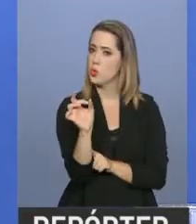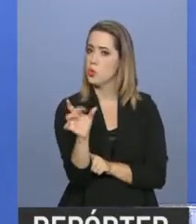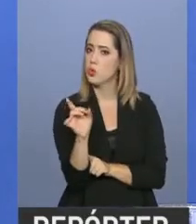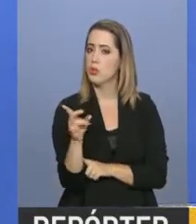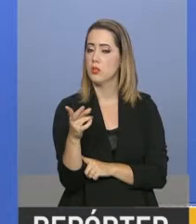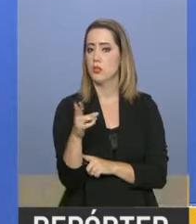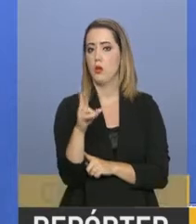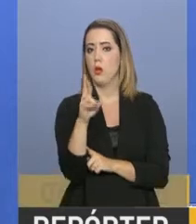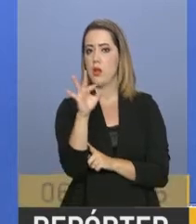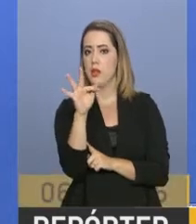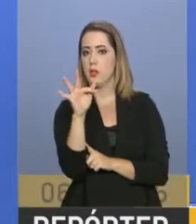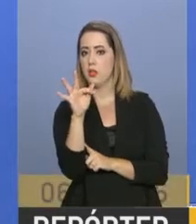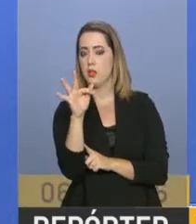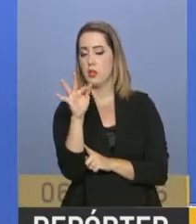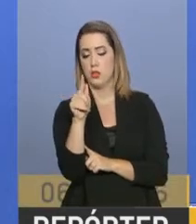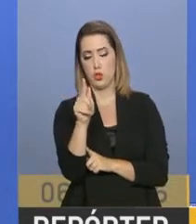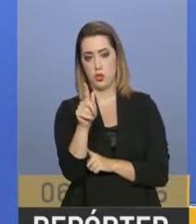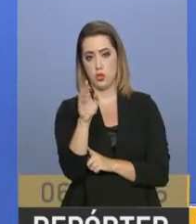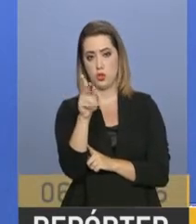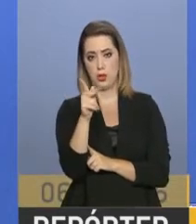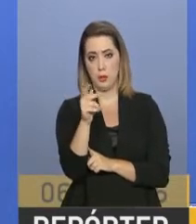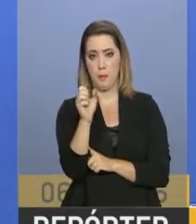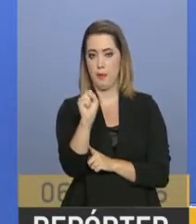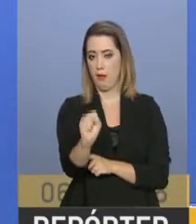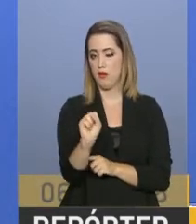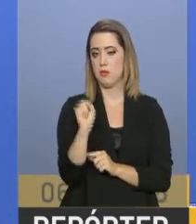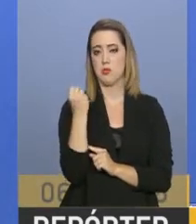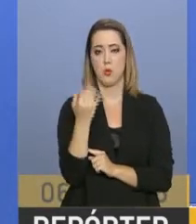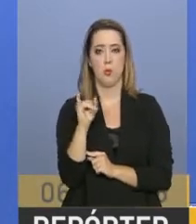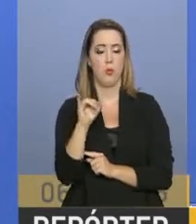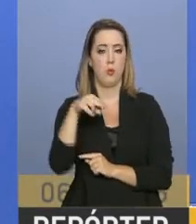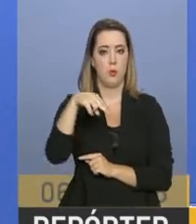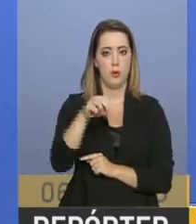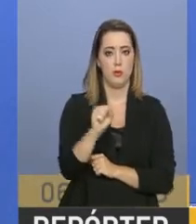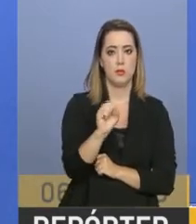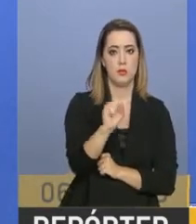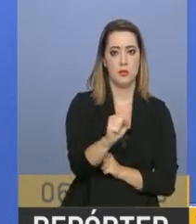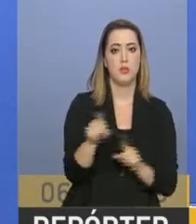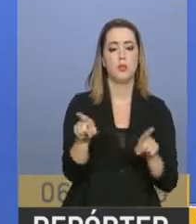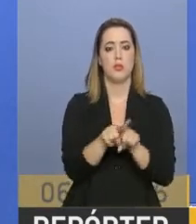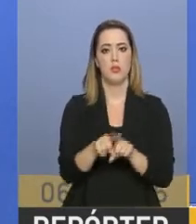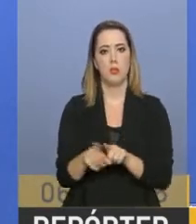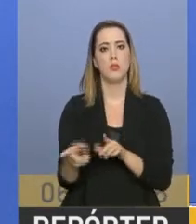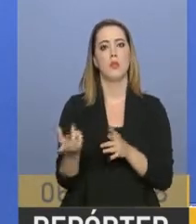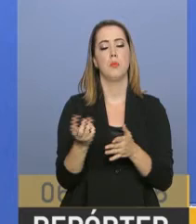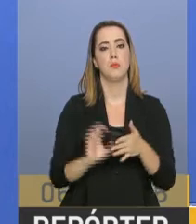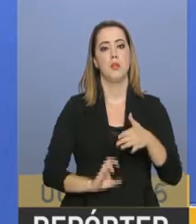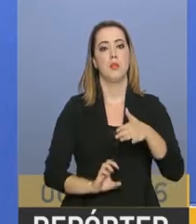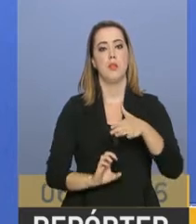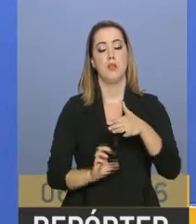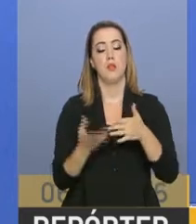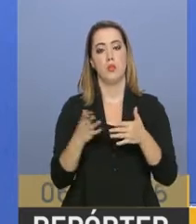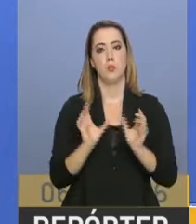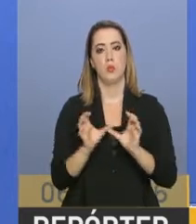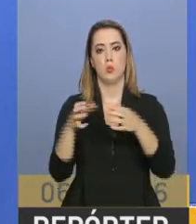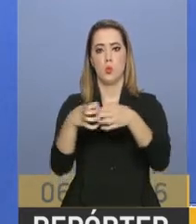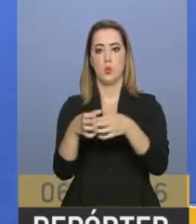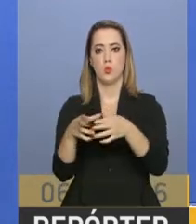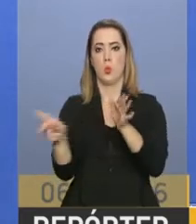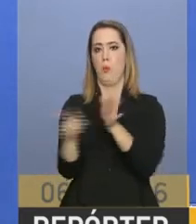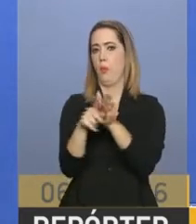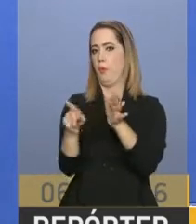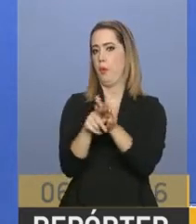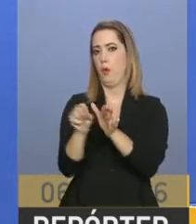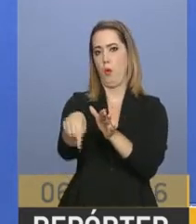rgps não é só no inss é também nos regimes próprios de previdência as